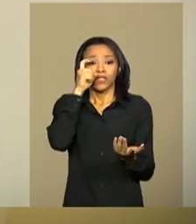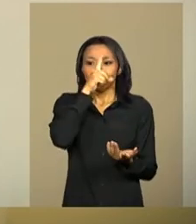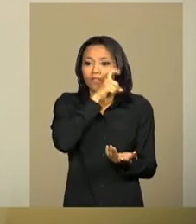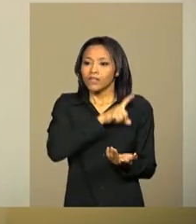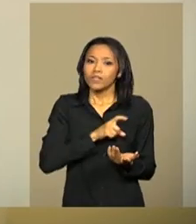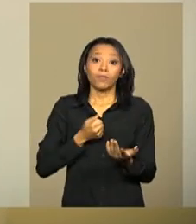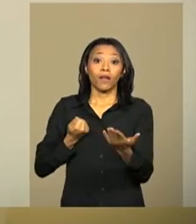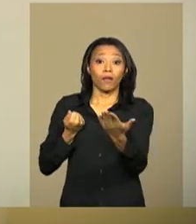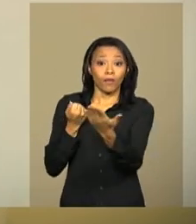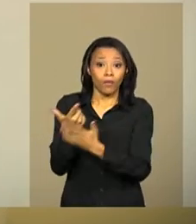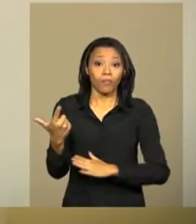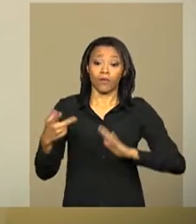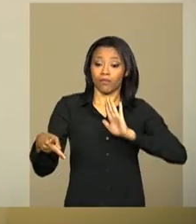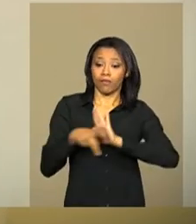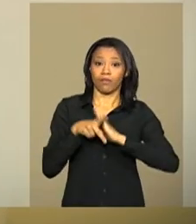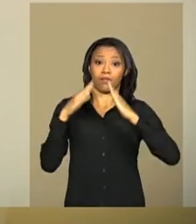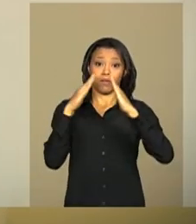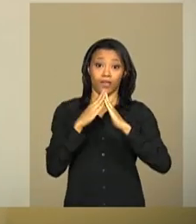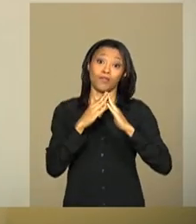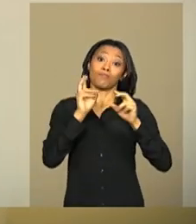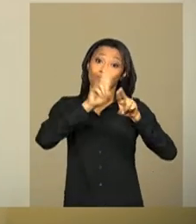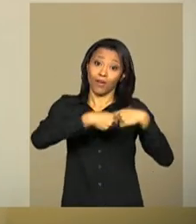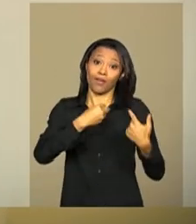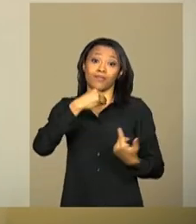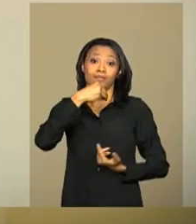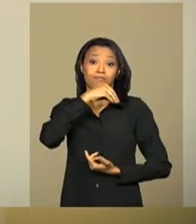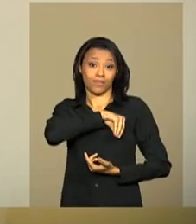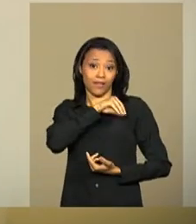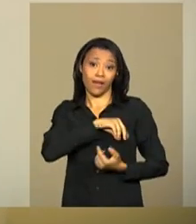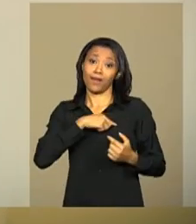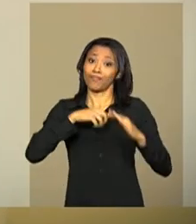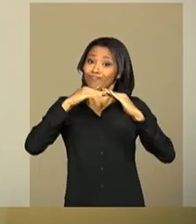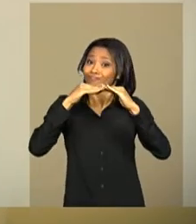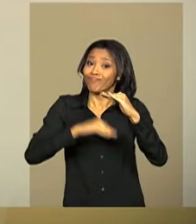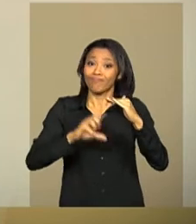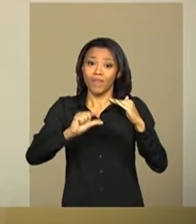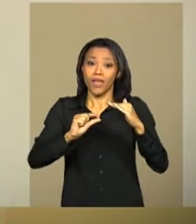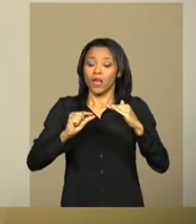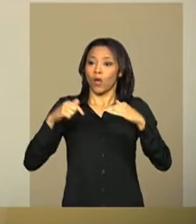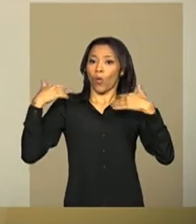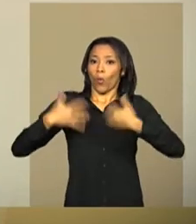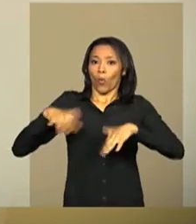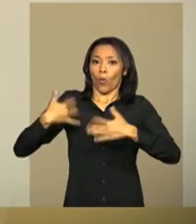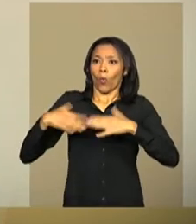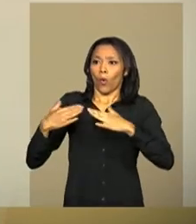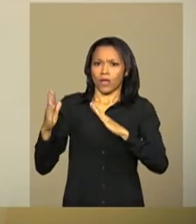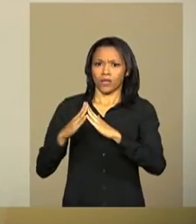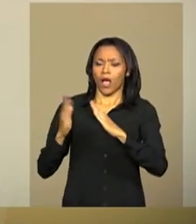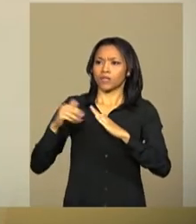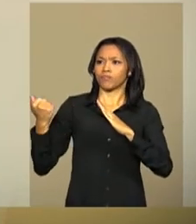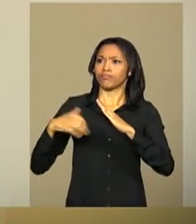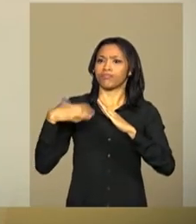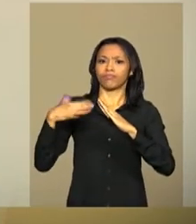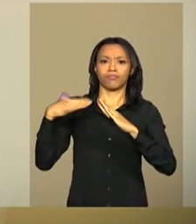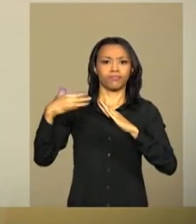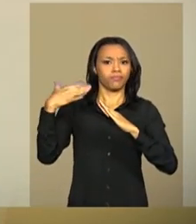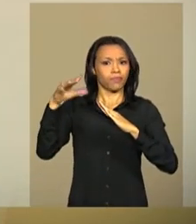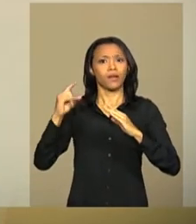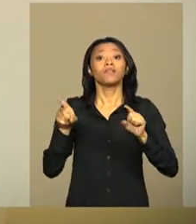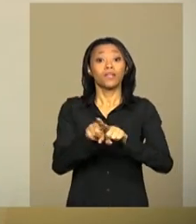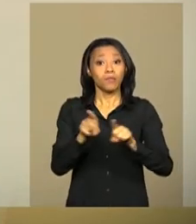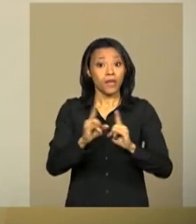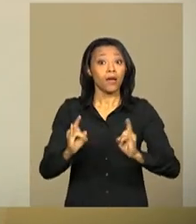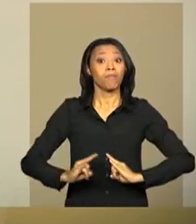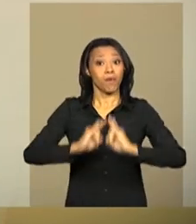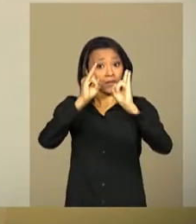dificuldade para comprar uma casa pois sua renda não permitia suportar o valor de mercado das casas e apartamentos